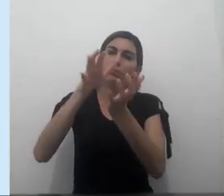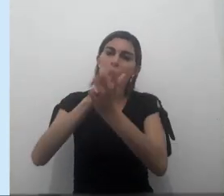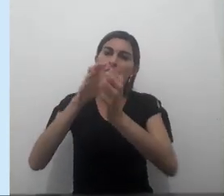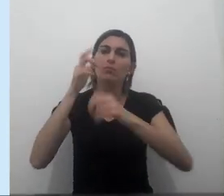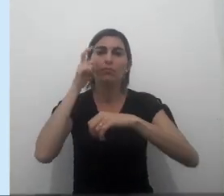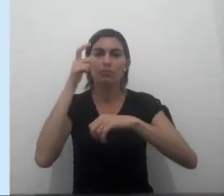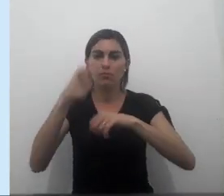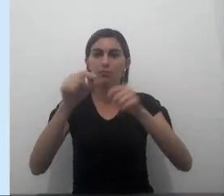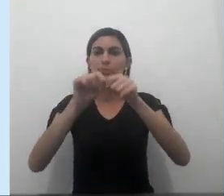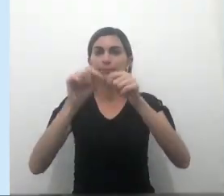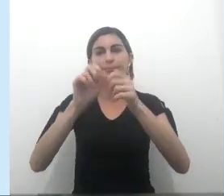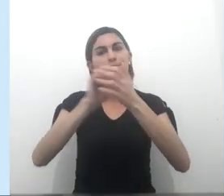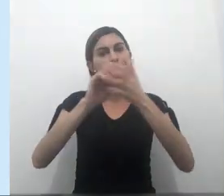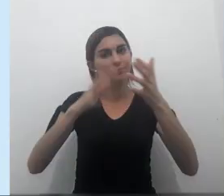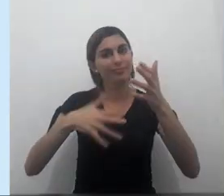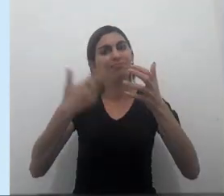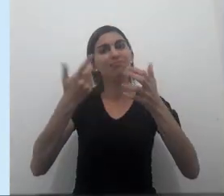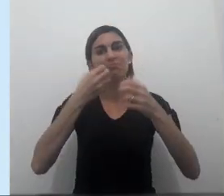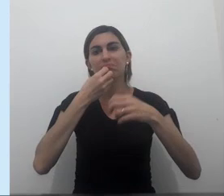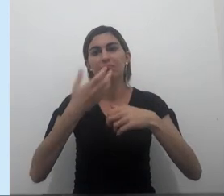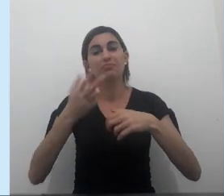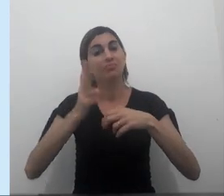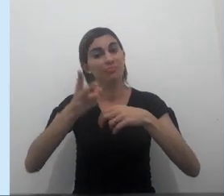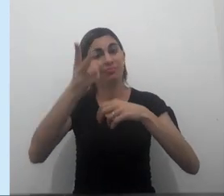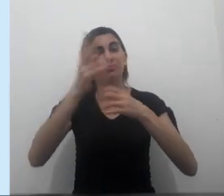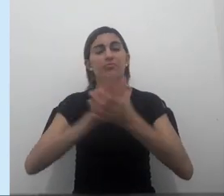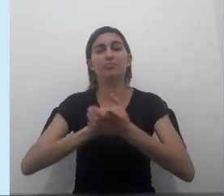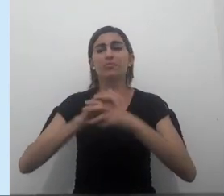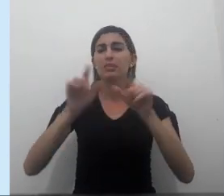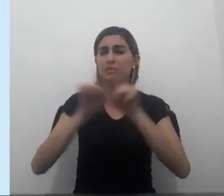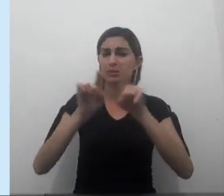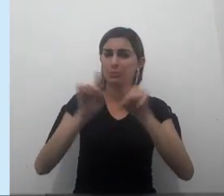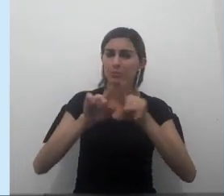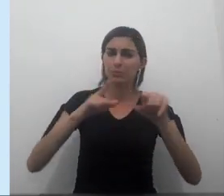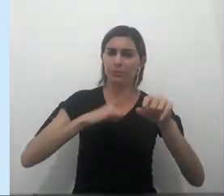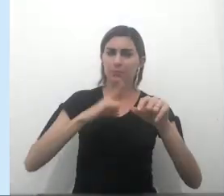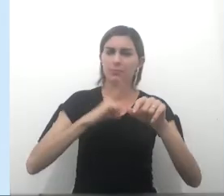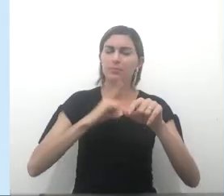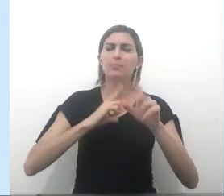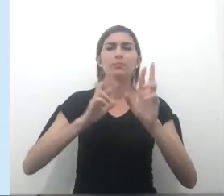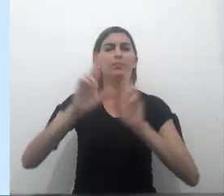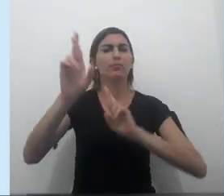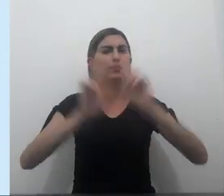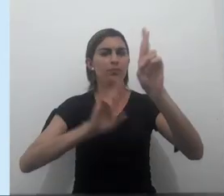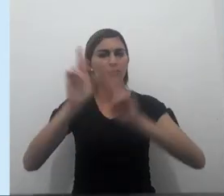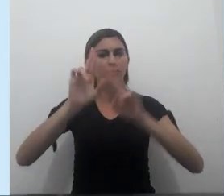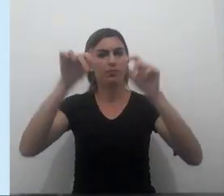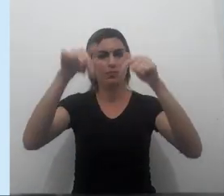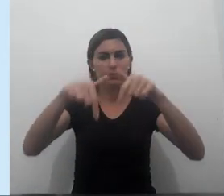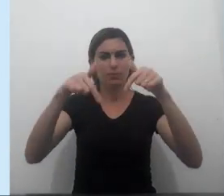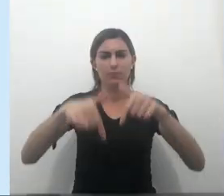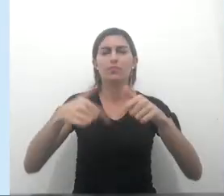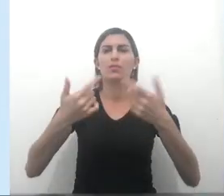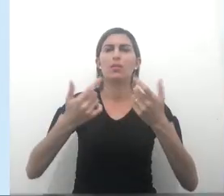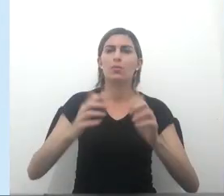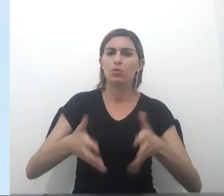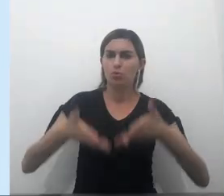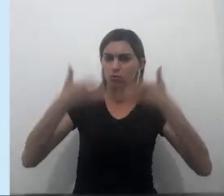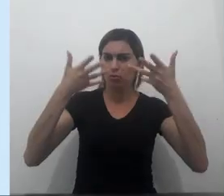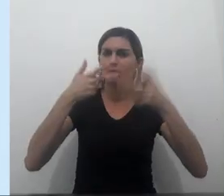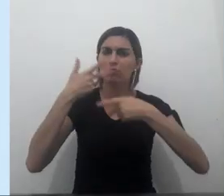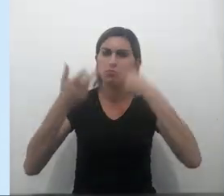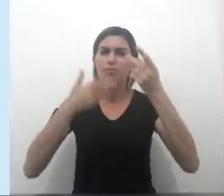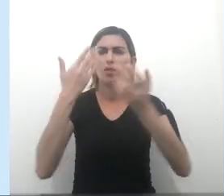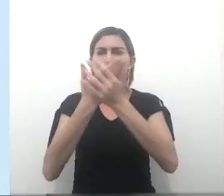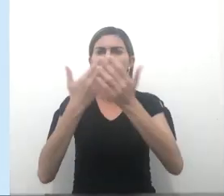interessante que você faça isso como exercício, certo? Vamos continuar. Existe também, né, uma rodovia que a gente tem bastante destaque, já